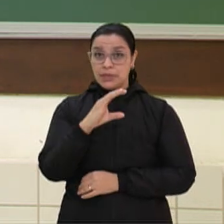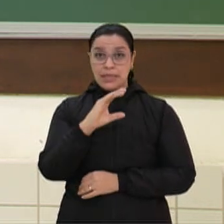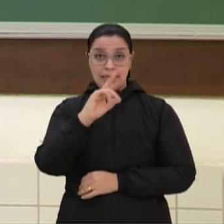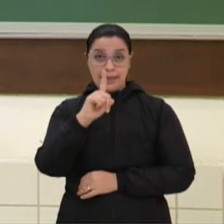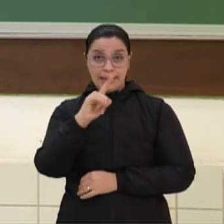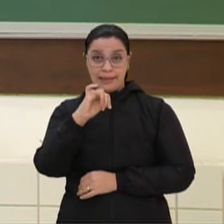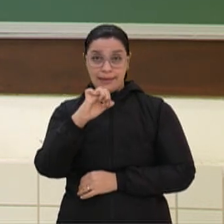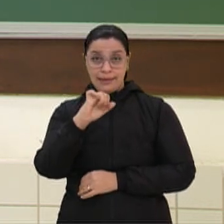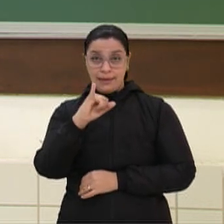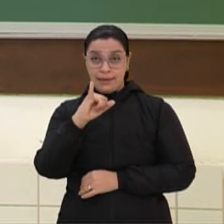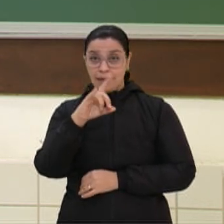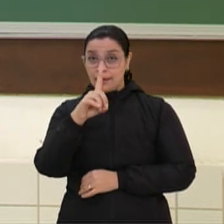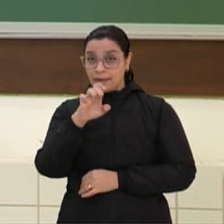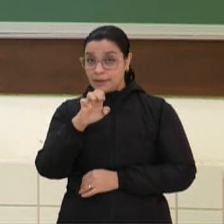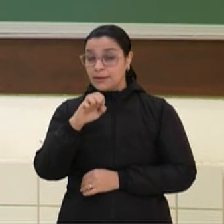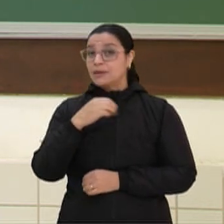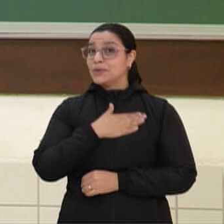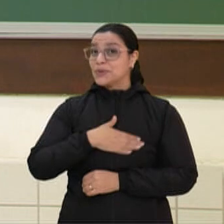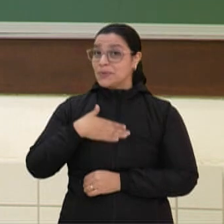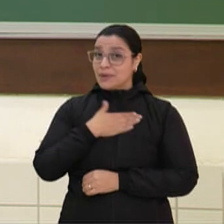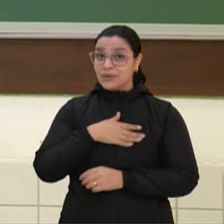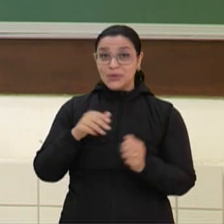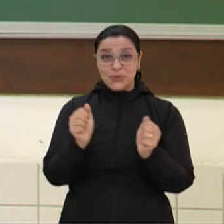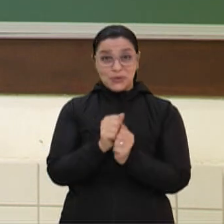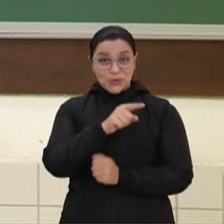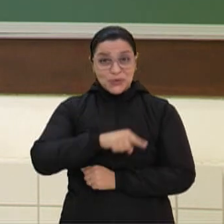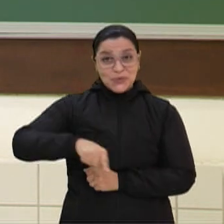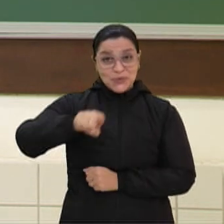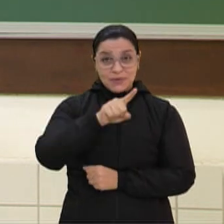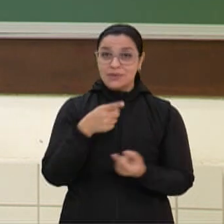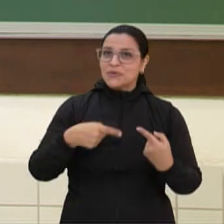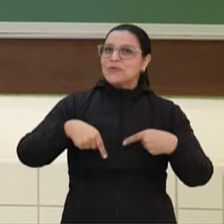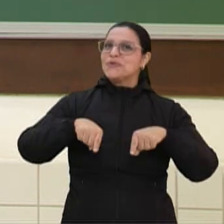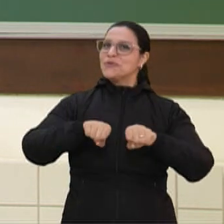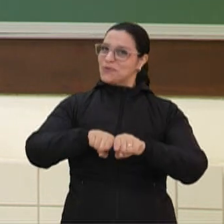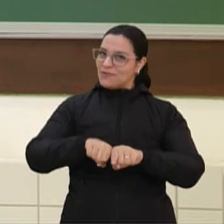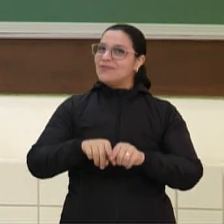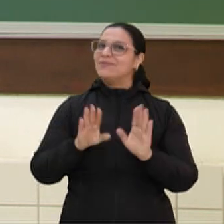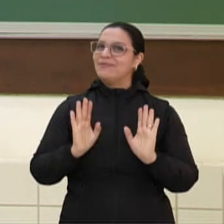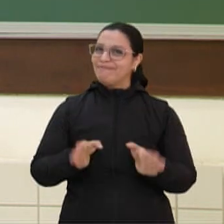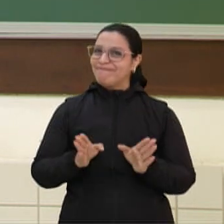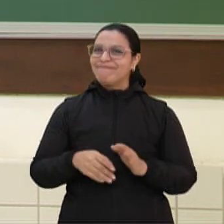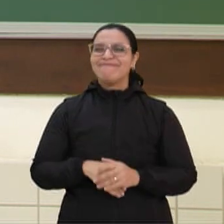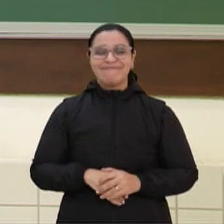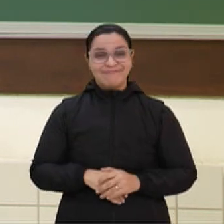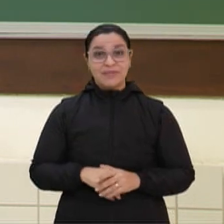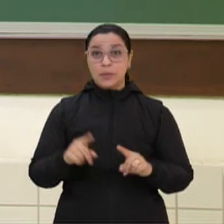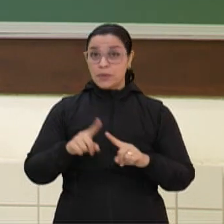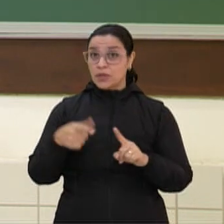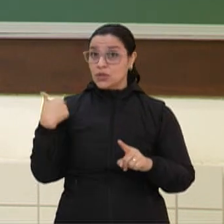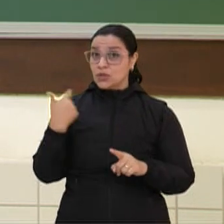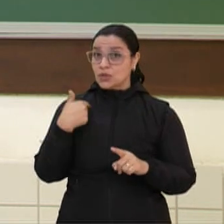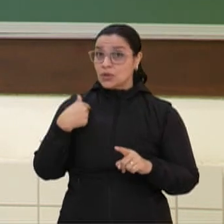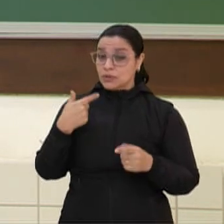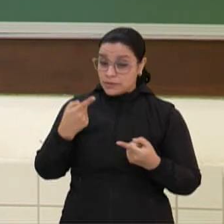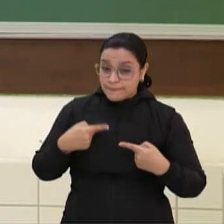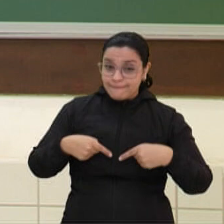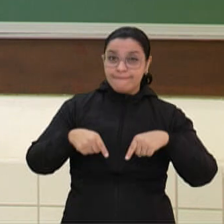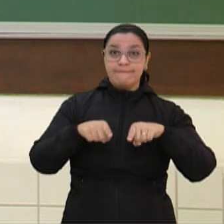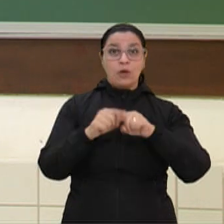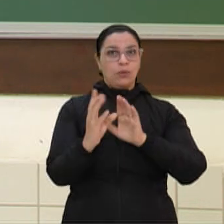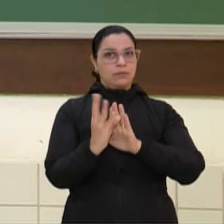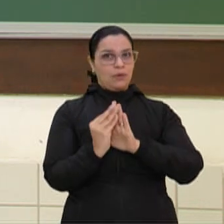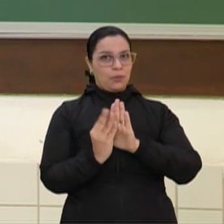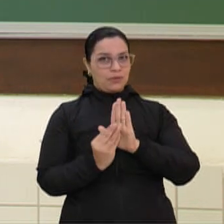professora Cleide e é um prazer estar aqui com vocês mais uma vez, né? Para retomarmos os